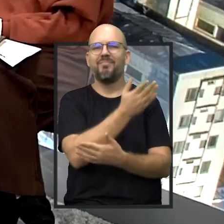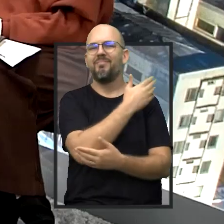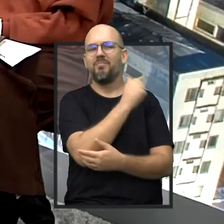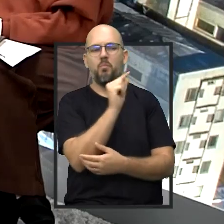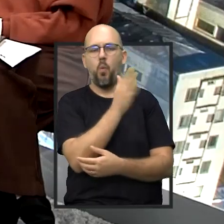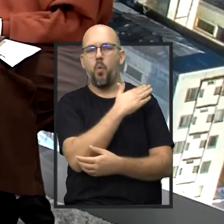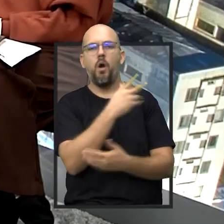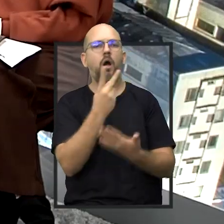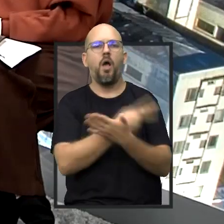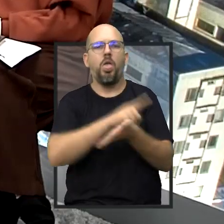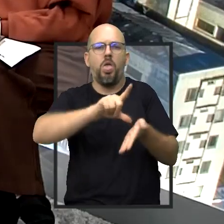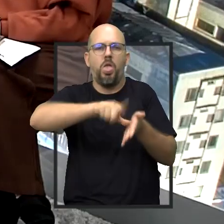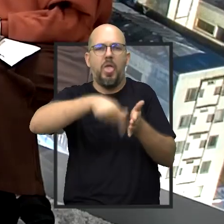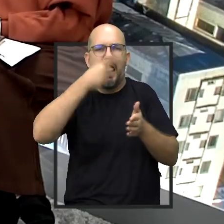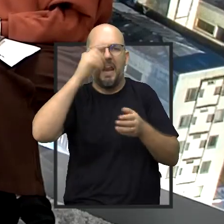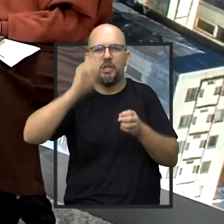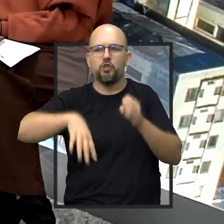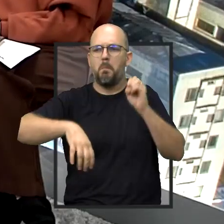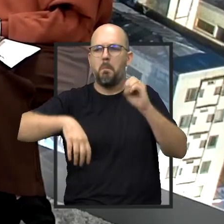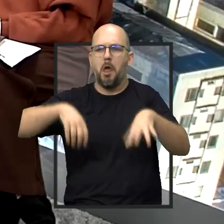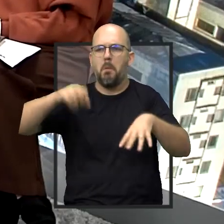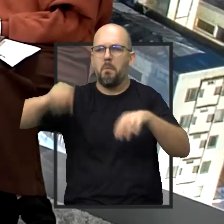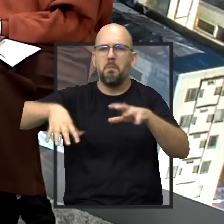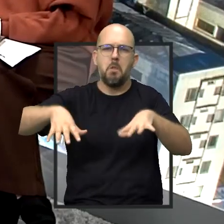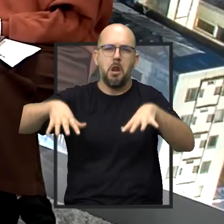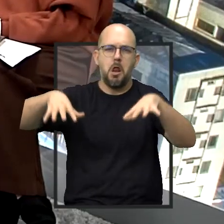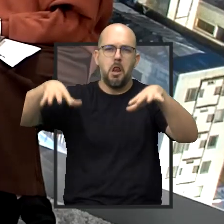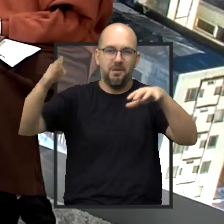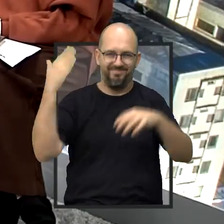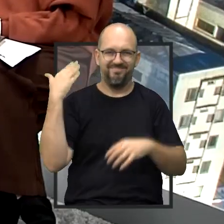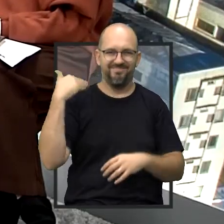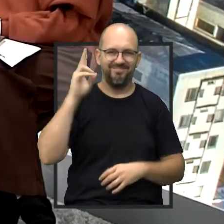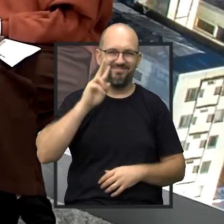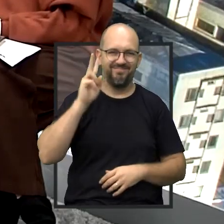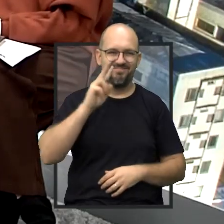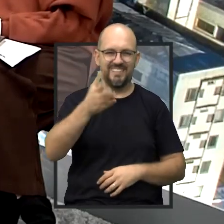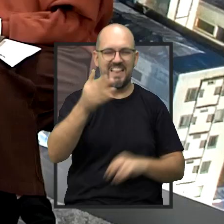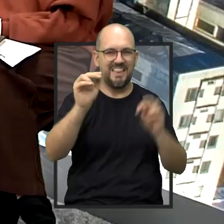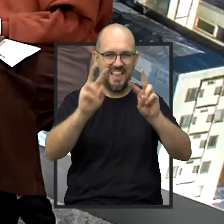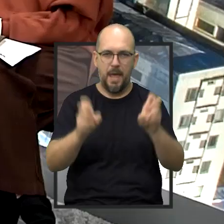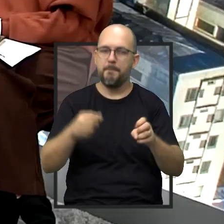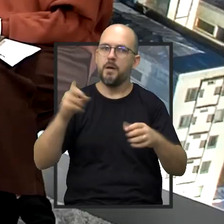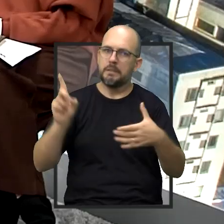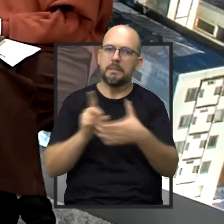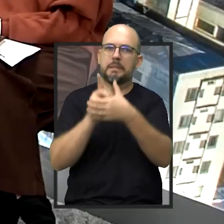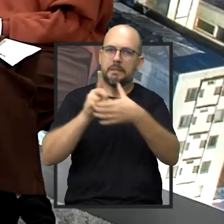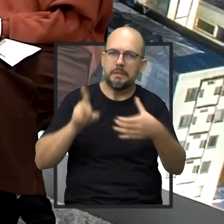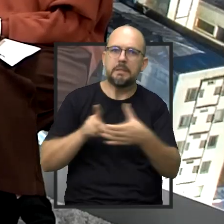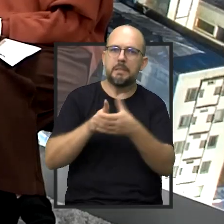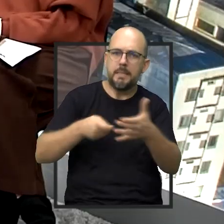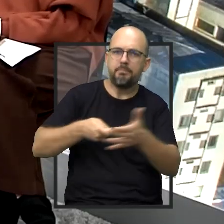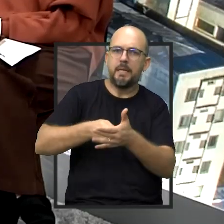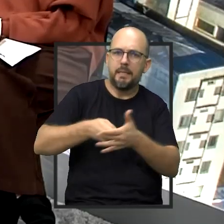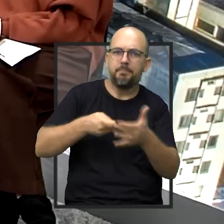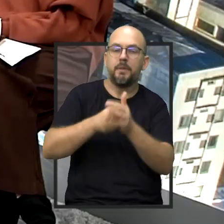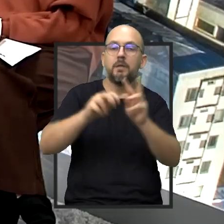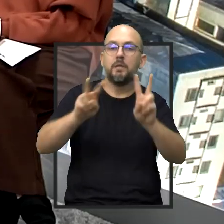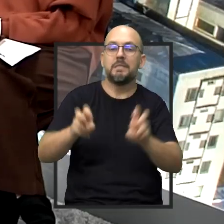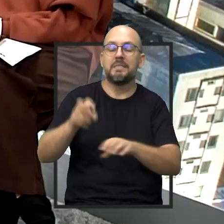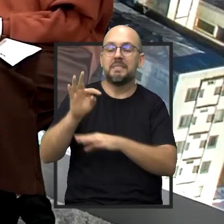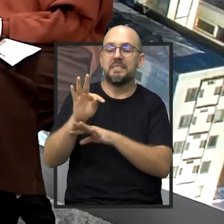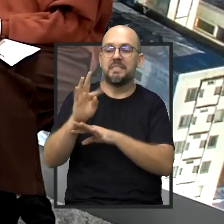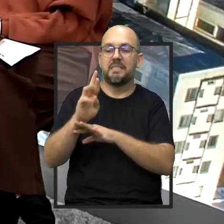passado recente, no atraso, na coleta de lixo. Esse é um tema também que a senhora tem sempre abordado na tribuna da casa com relação à